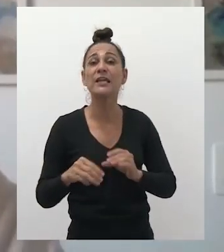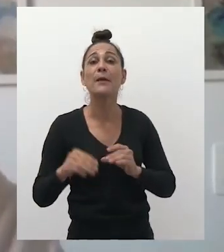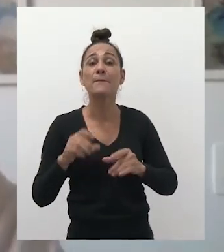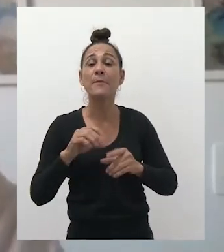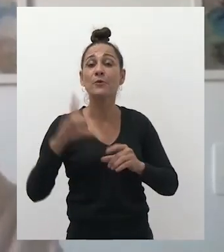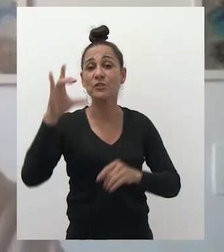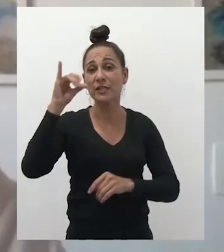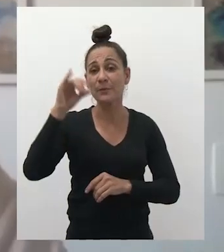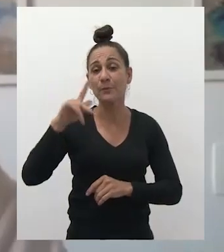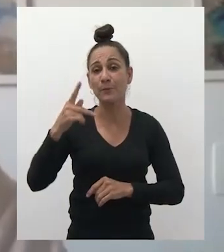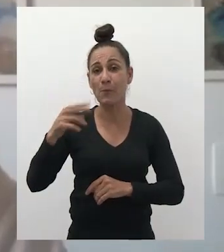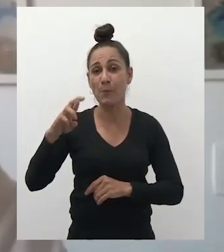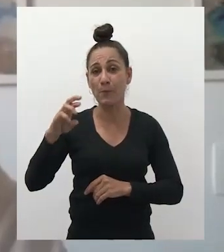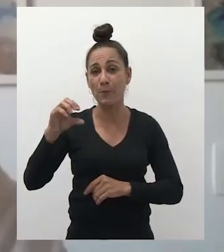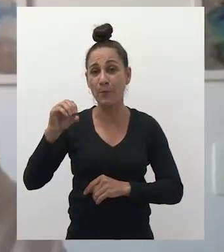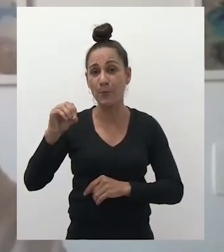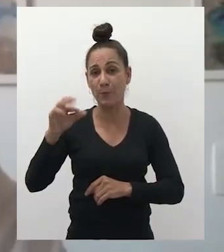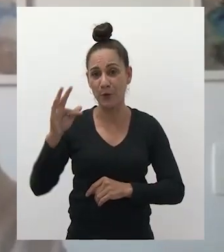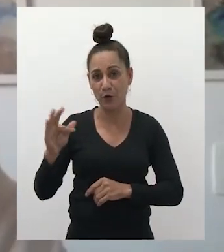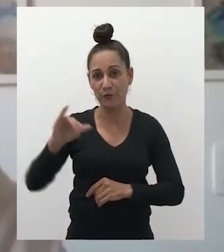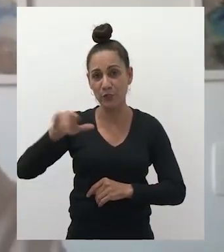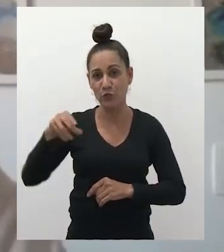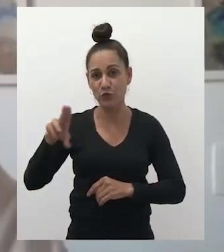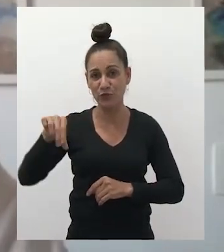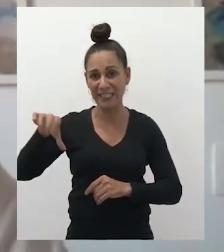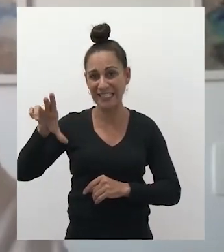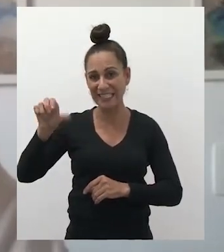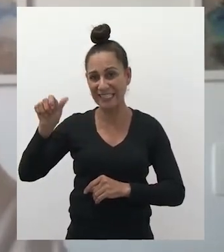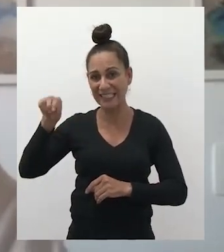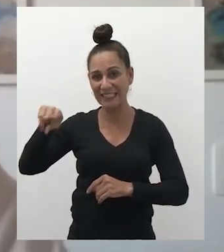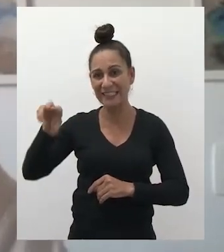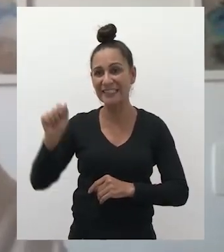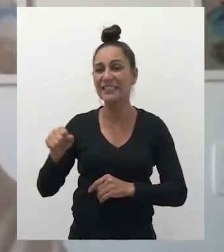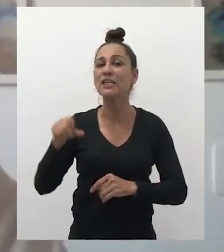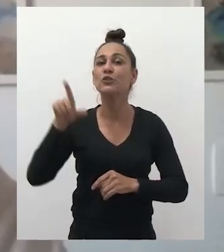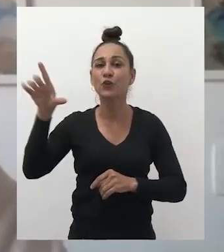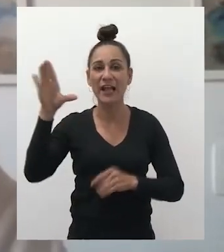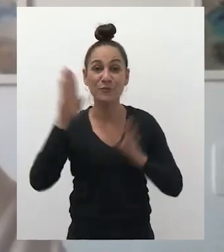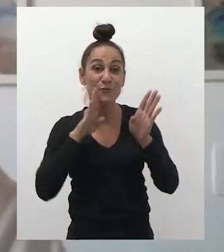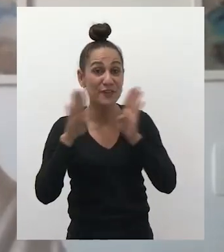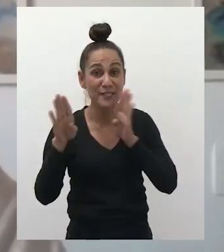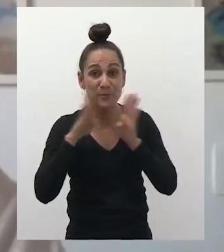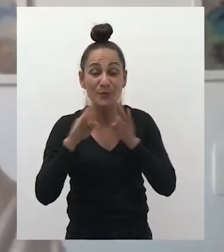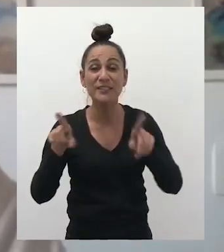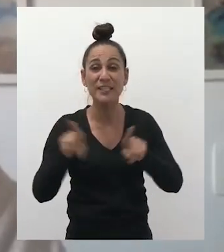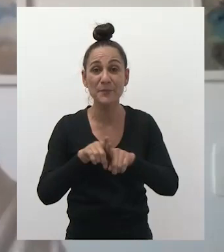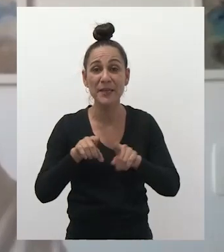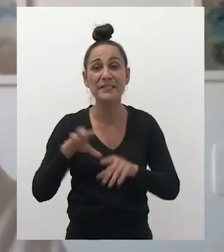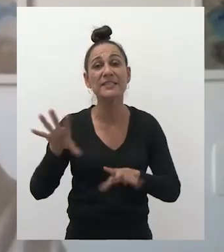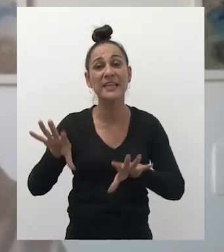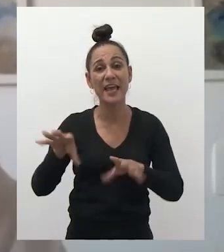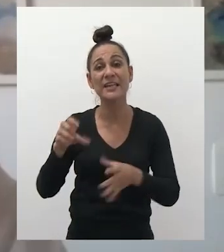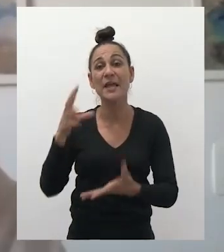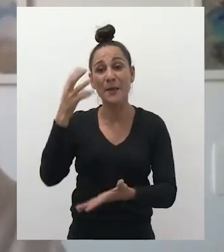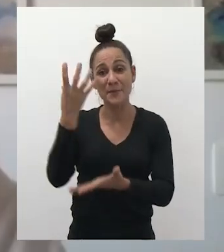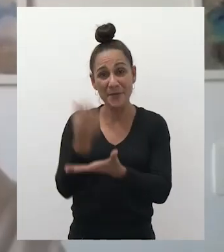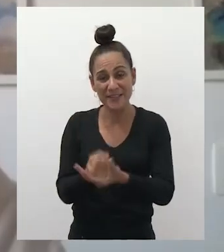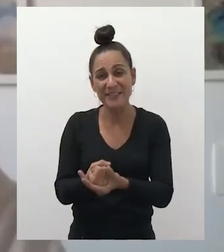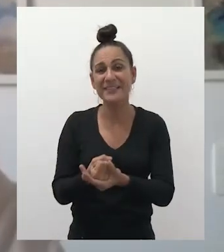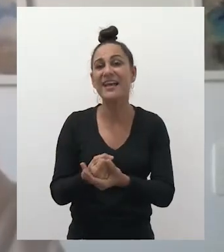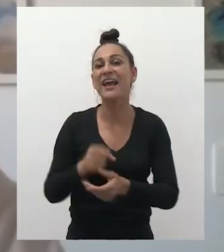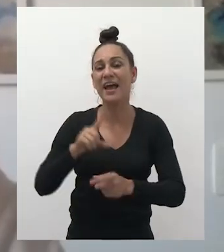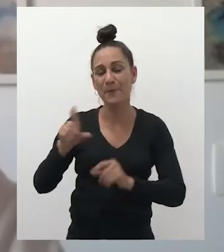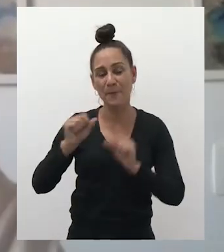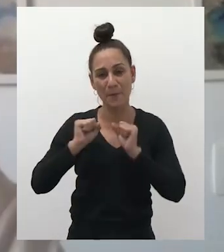é prof. Juliana Mitsuruda, estou lá no Facebook também, se vocês quiserem me adicionar para conversar sobre esse tema